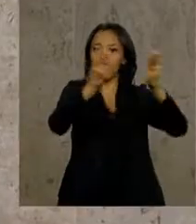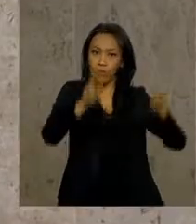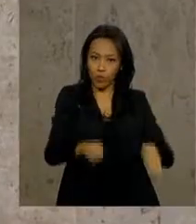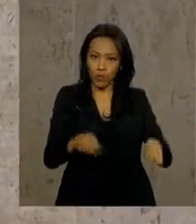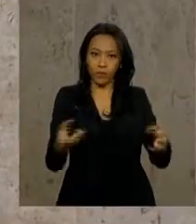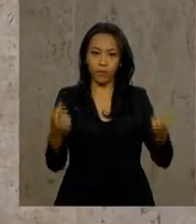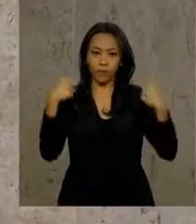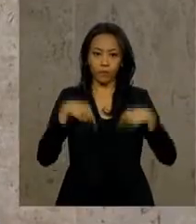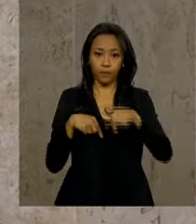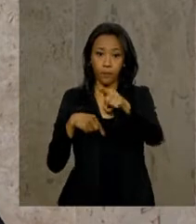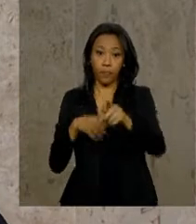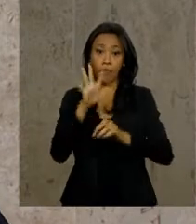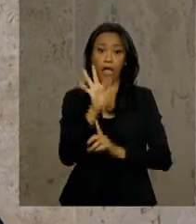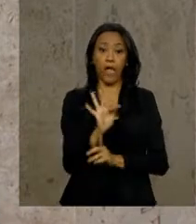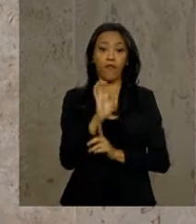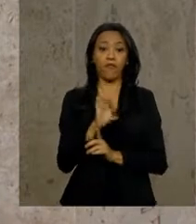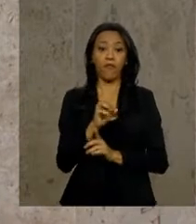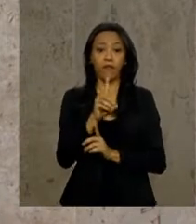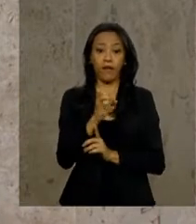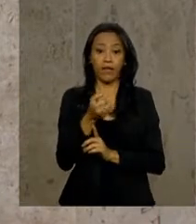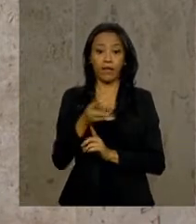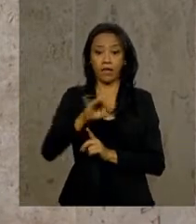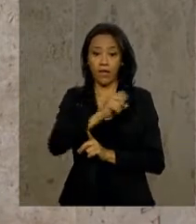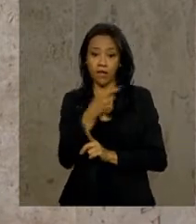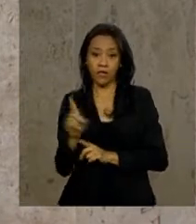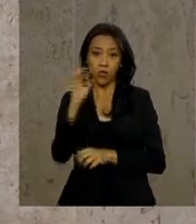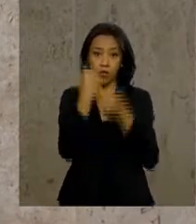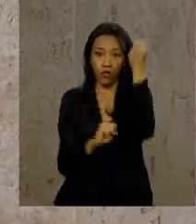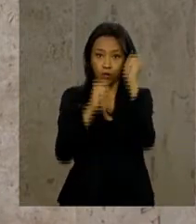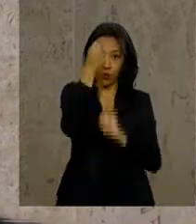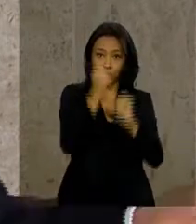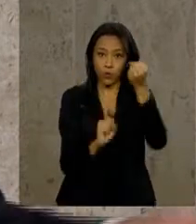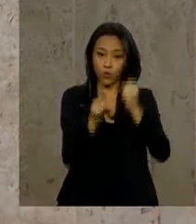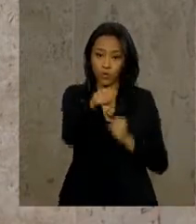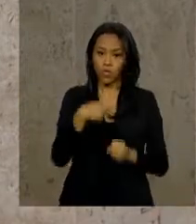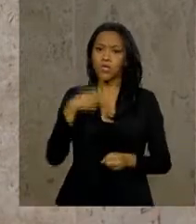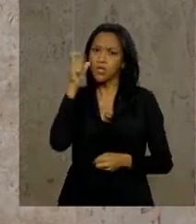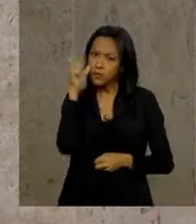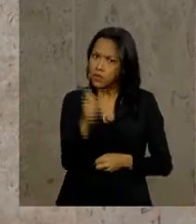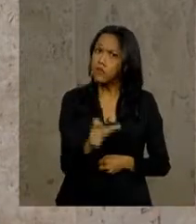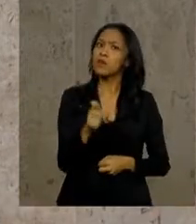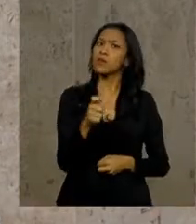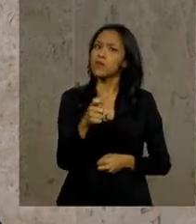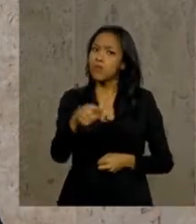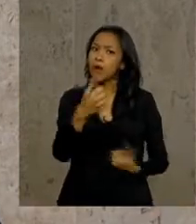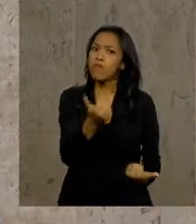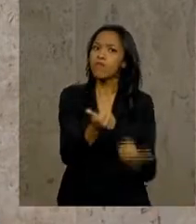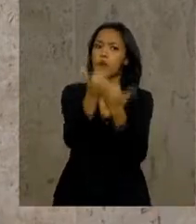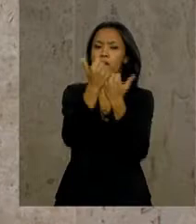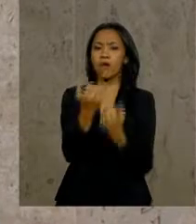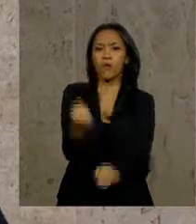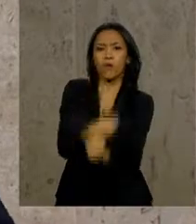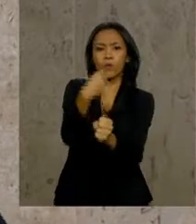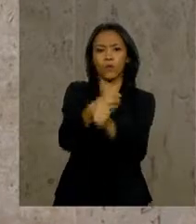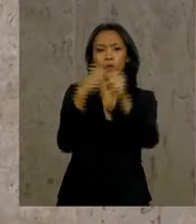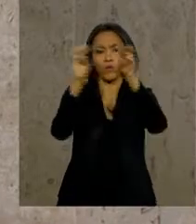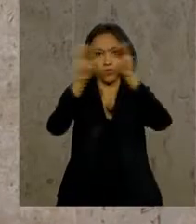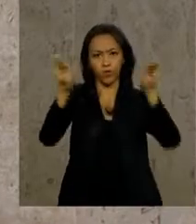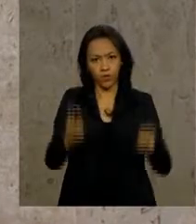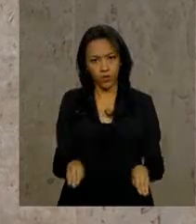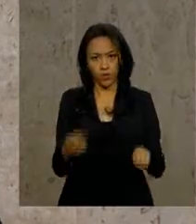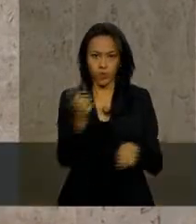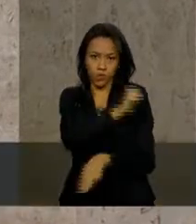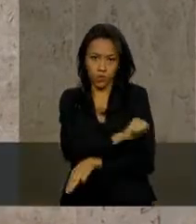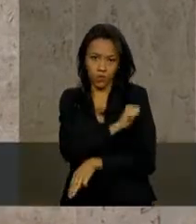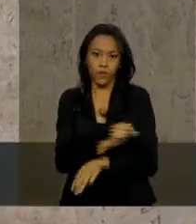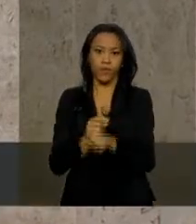federação das indústrias do estado do rio de janeiro manifestou interesse em investir na recuperação do museu nacional trabalhar nós